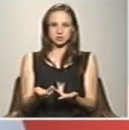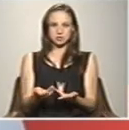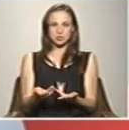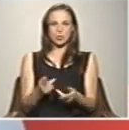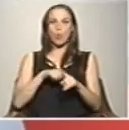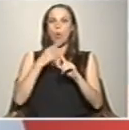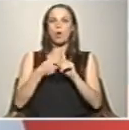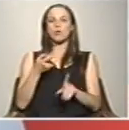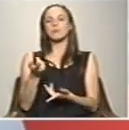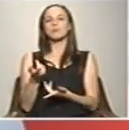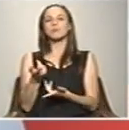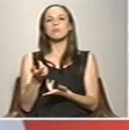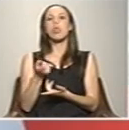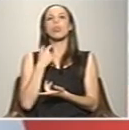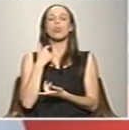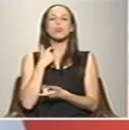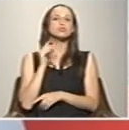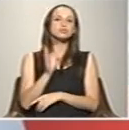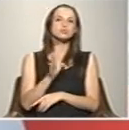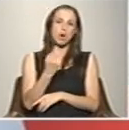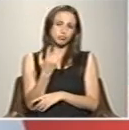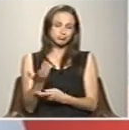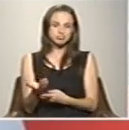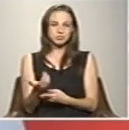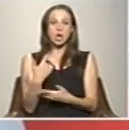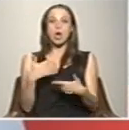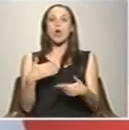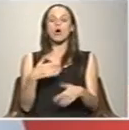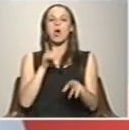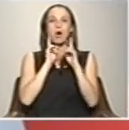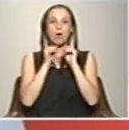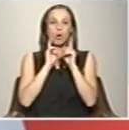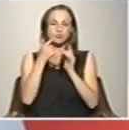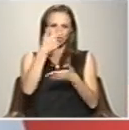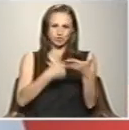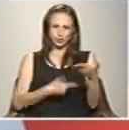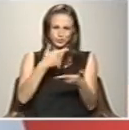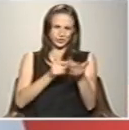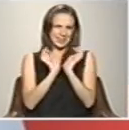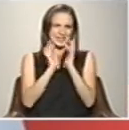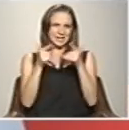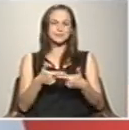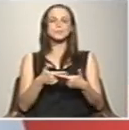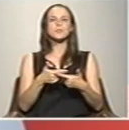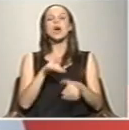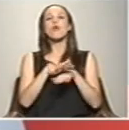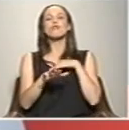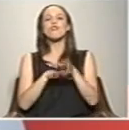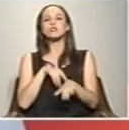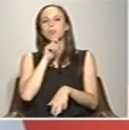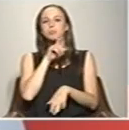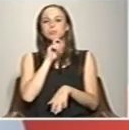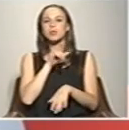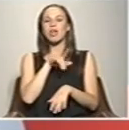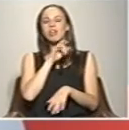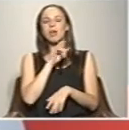ano de curso, não é? Eu neste momento tenho as crónicas, não é? E depois vou fazendo os possíveis para alargar os formatos.